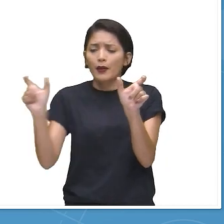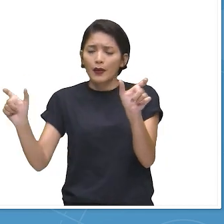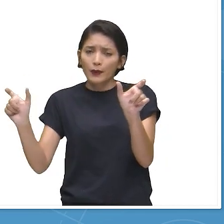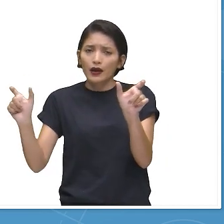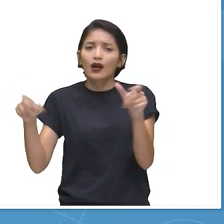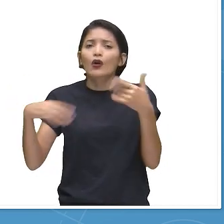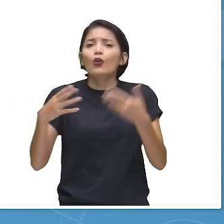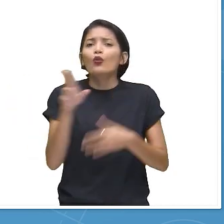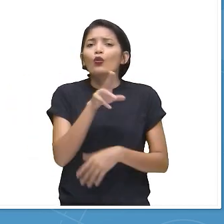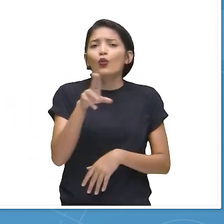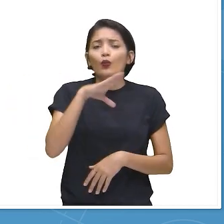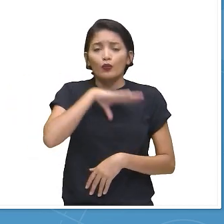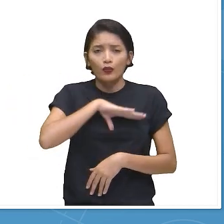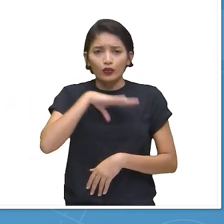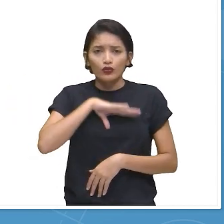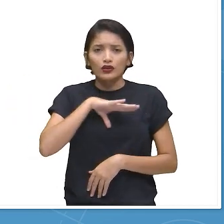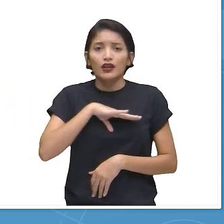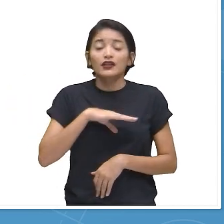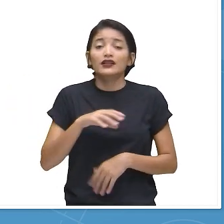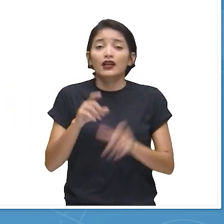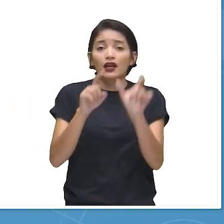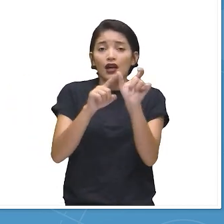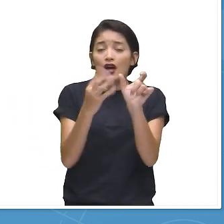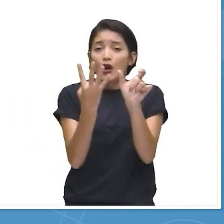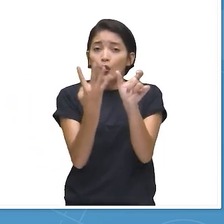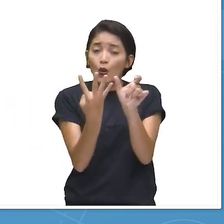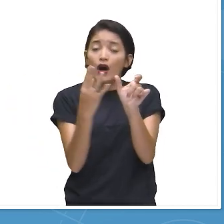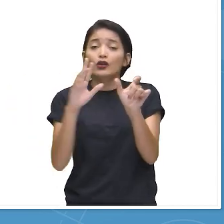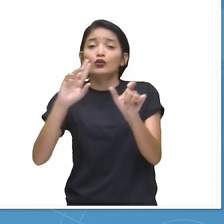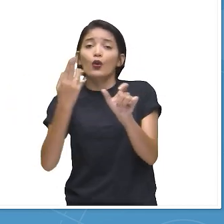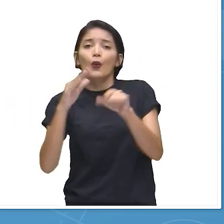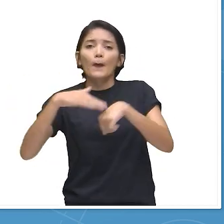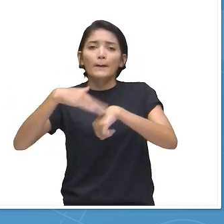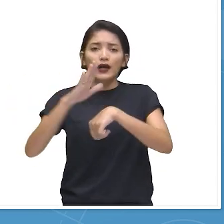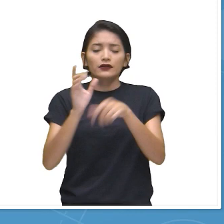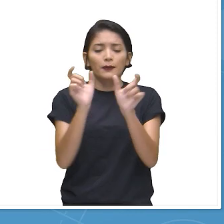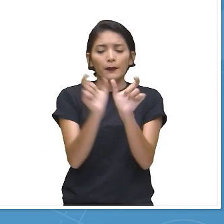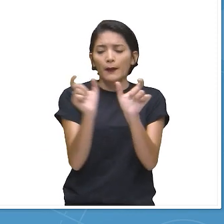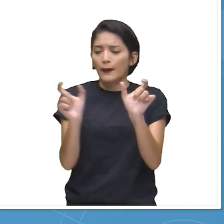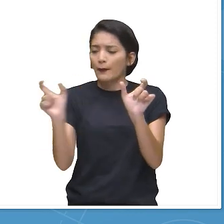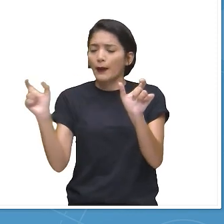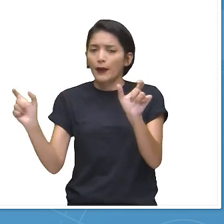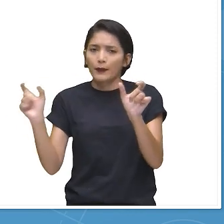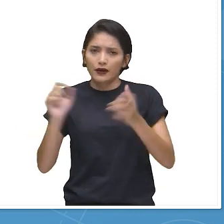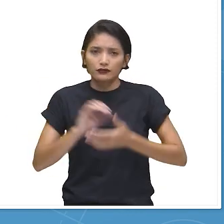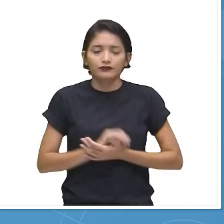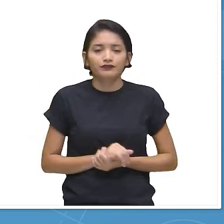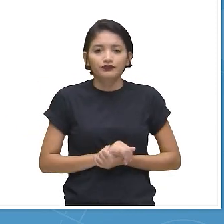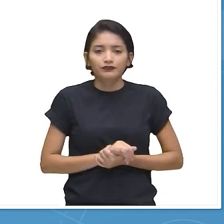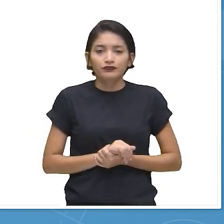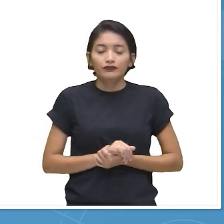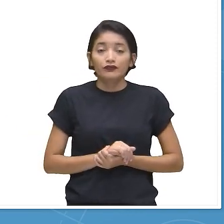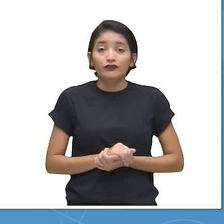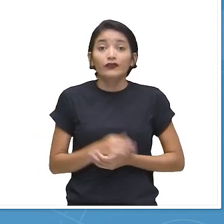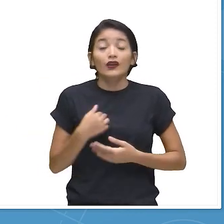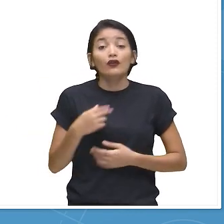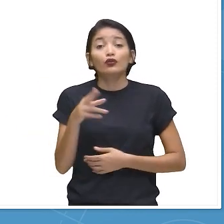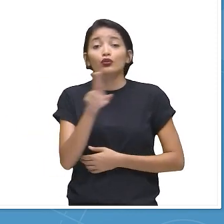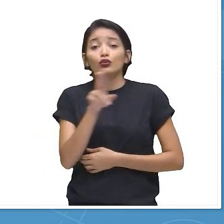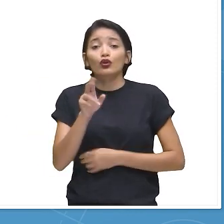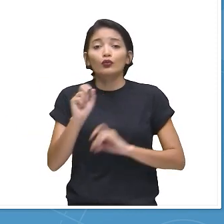portuguesa, constituída por 4 ou mais sílabas. Eu vou chamar esta palavra